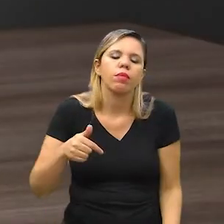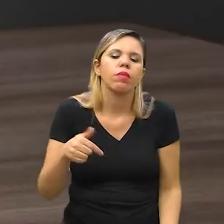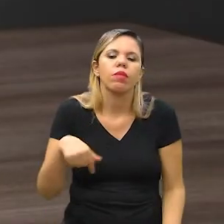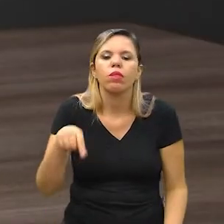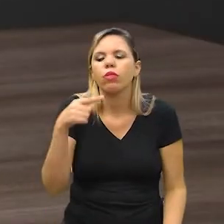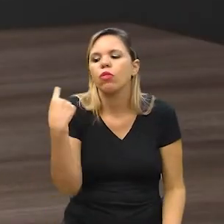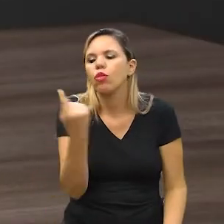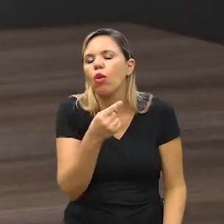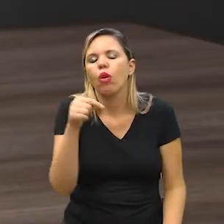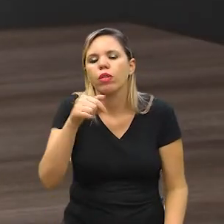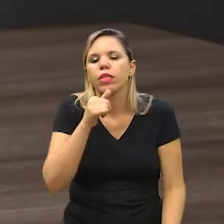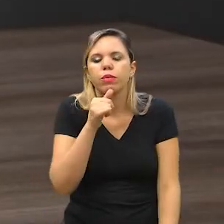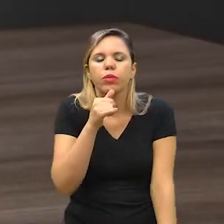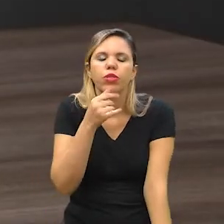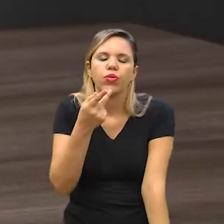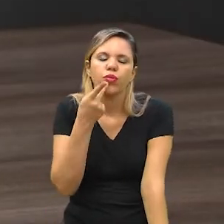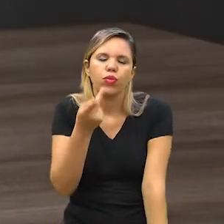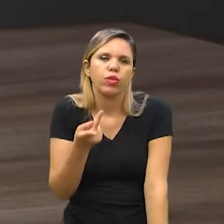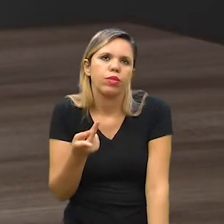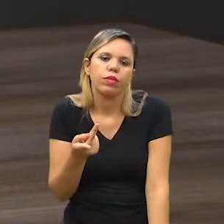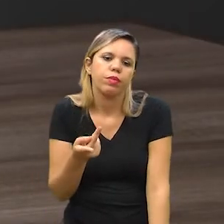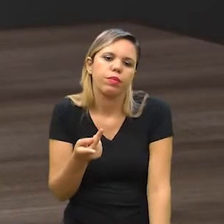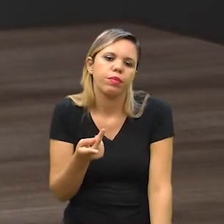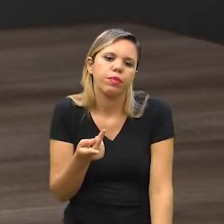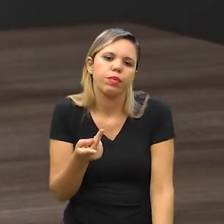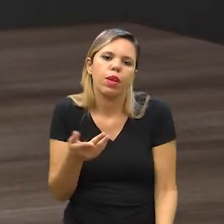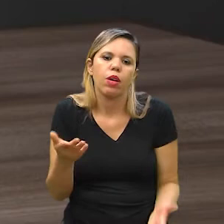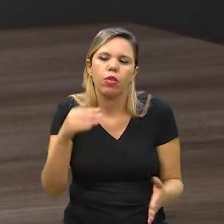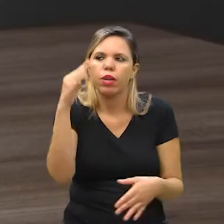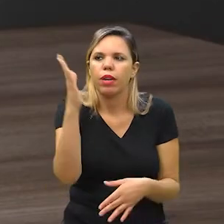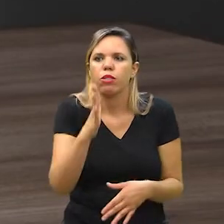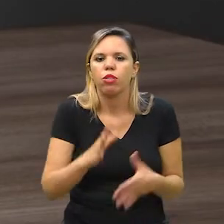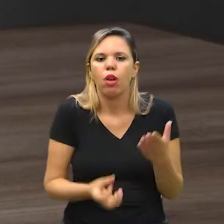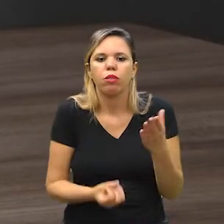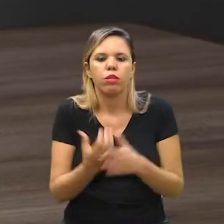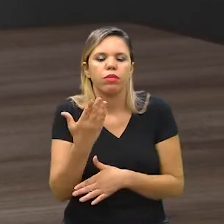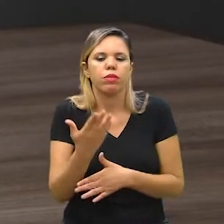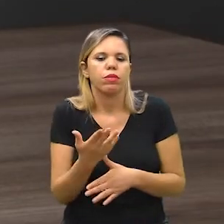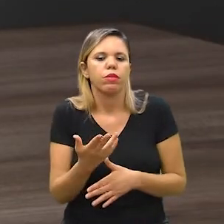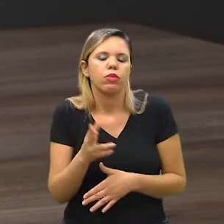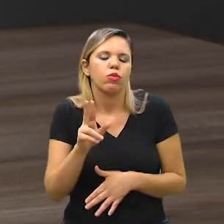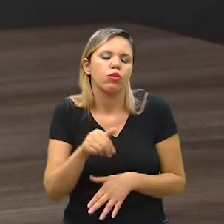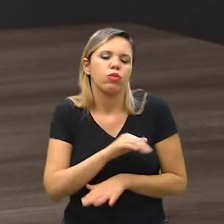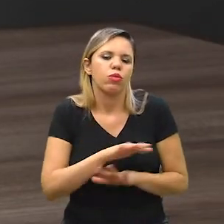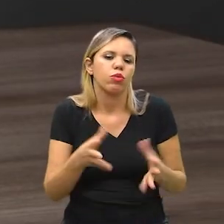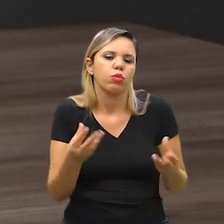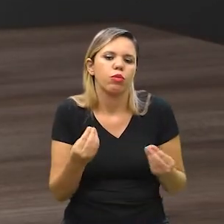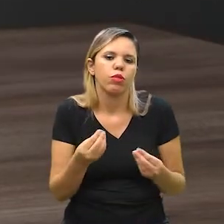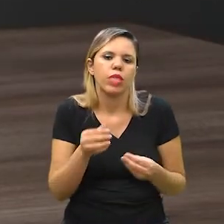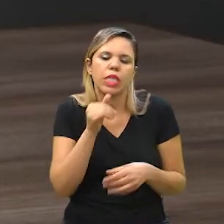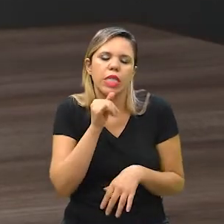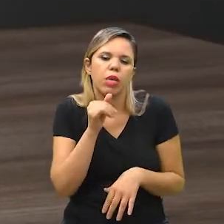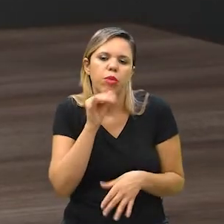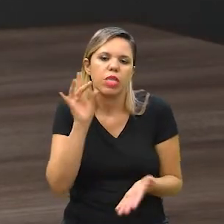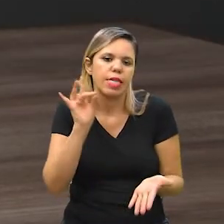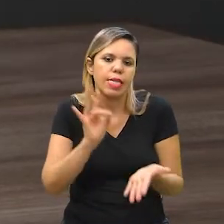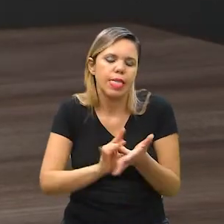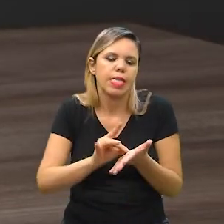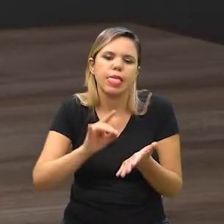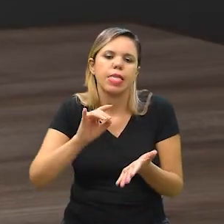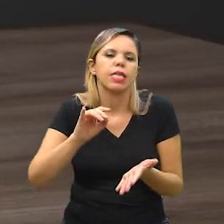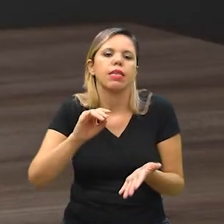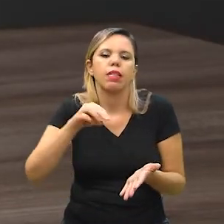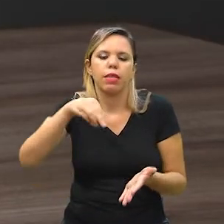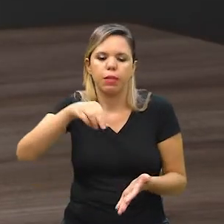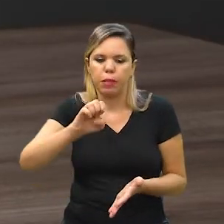nosso caso, a gente, quando fala em um cenário nacional, nunca aconteceu tanta